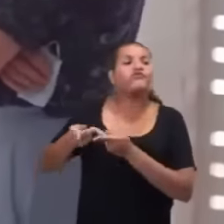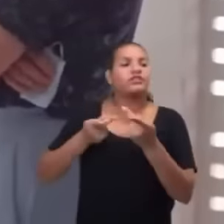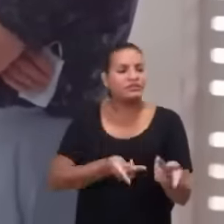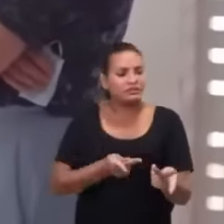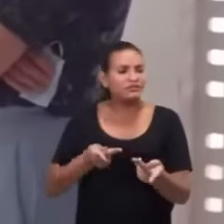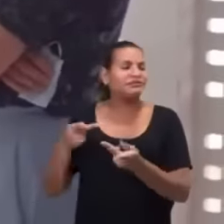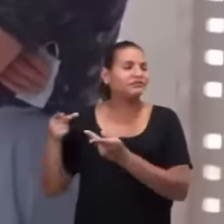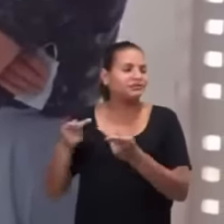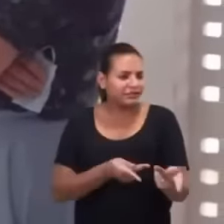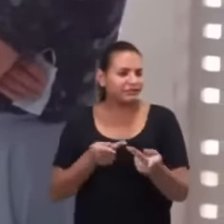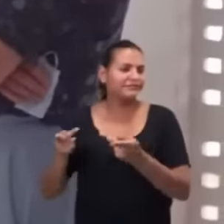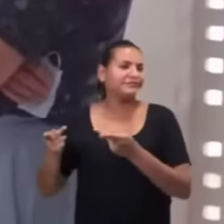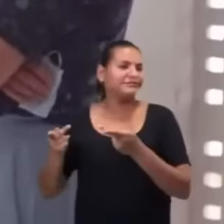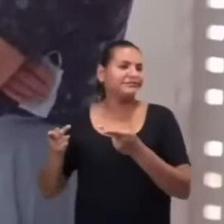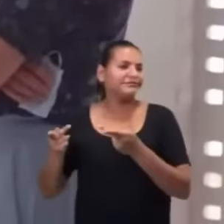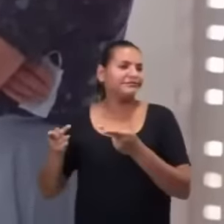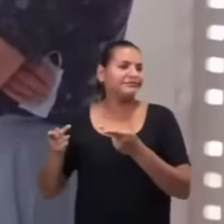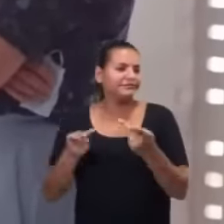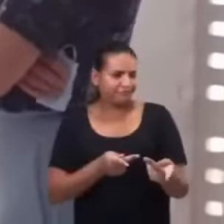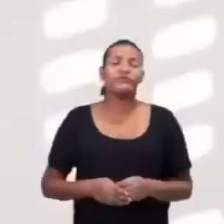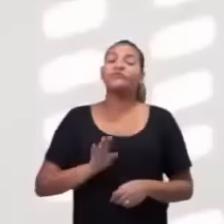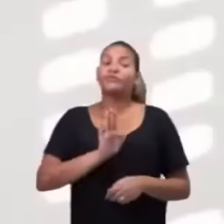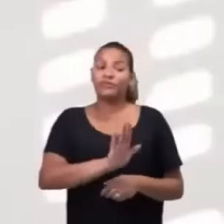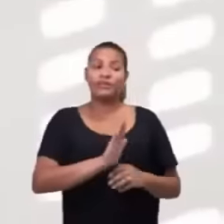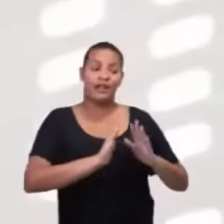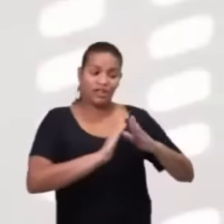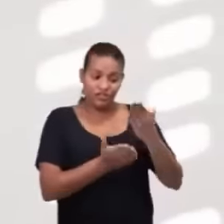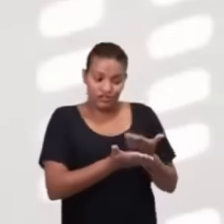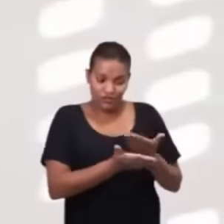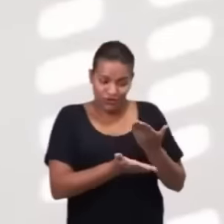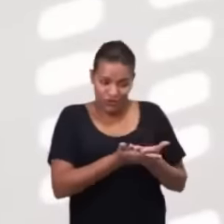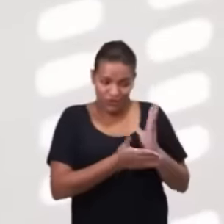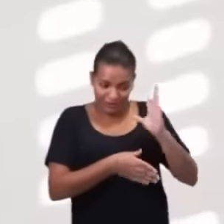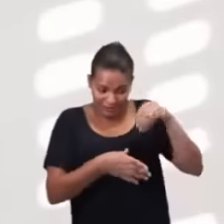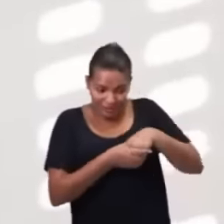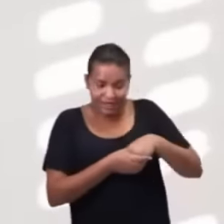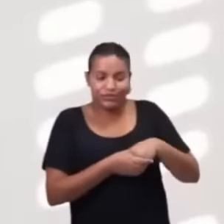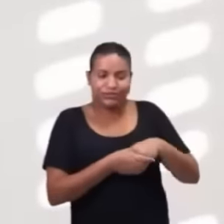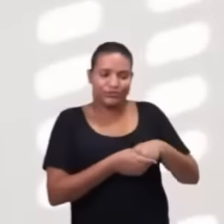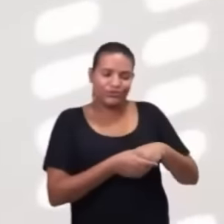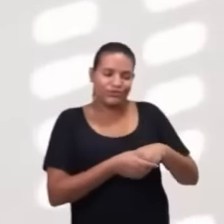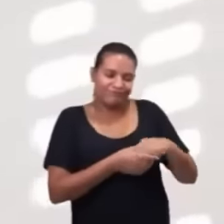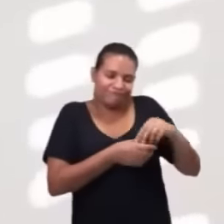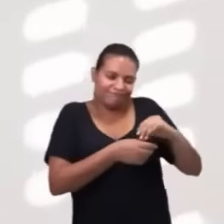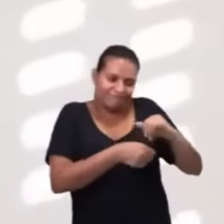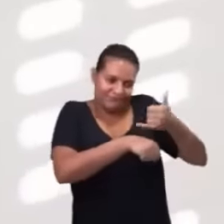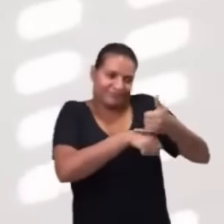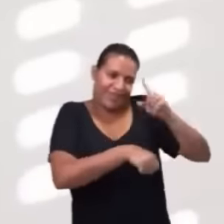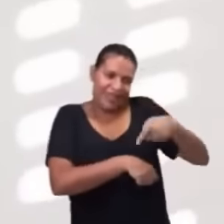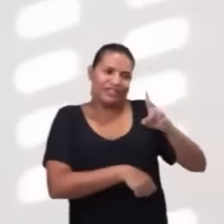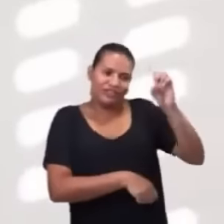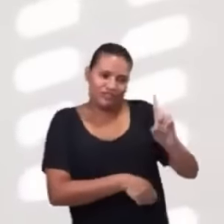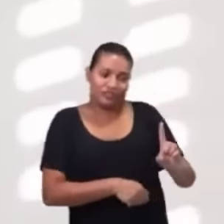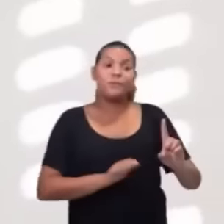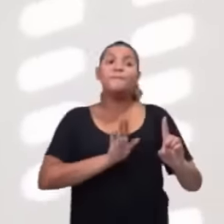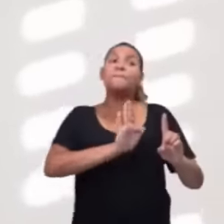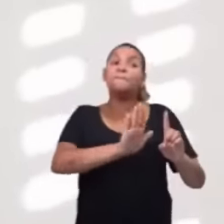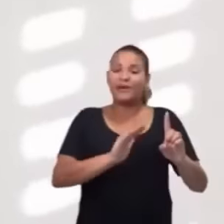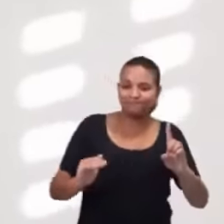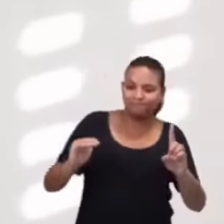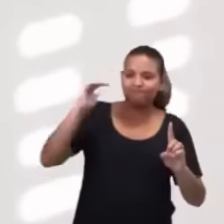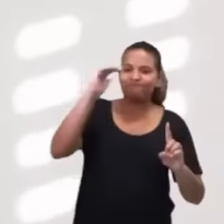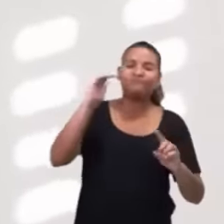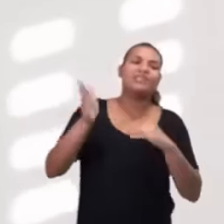carro-chefe ser o diretor dentro da escola, ele precisa entender que quem conduz todo o processo é a Secretaria da